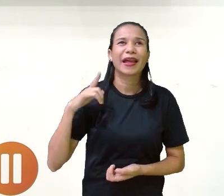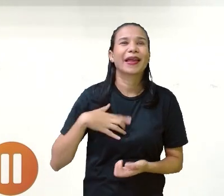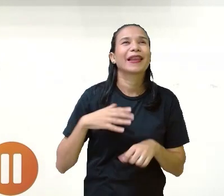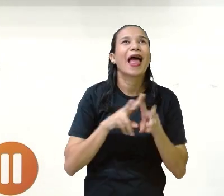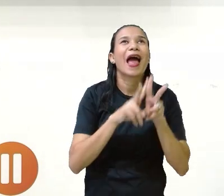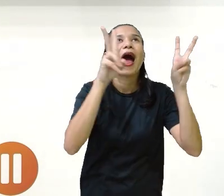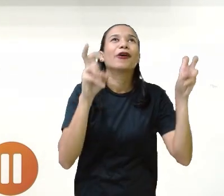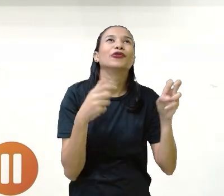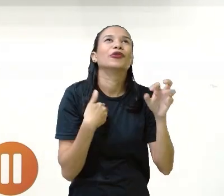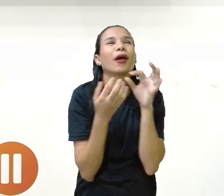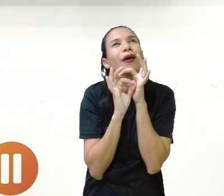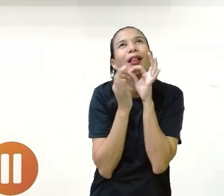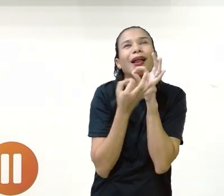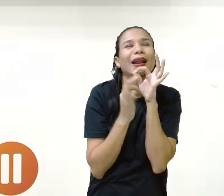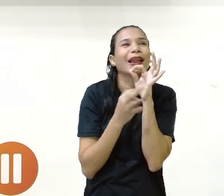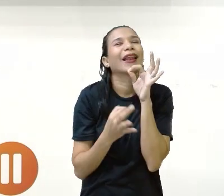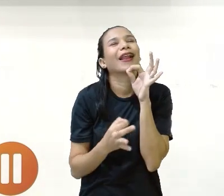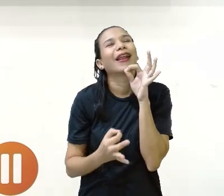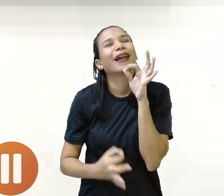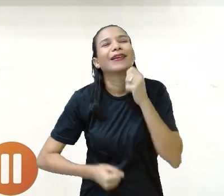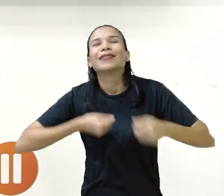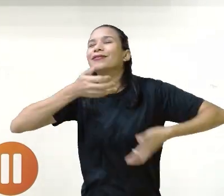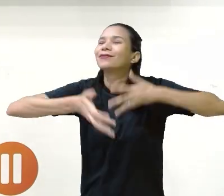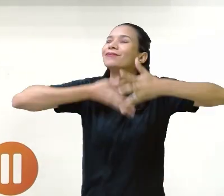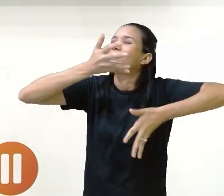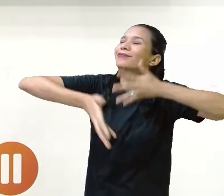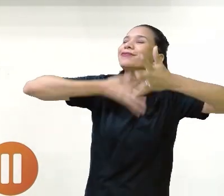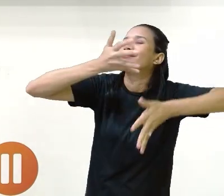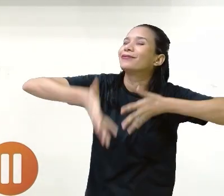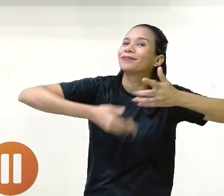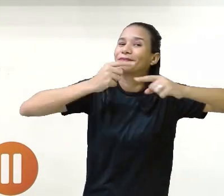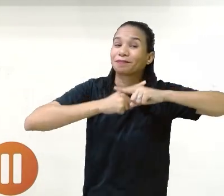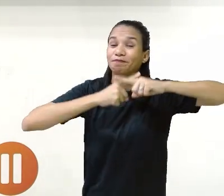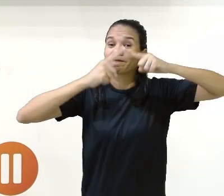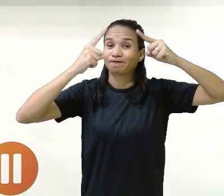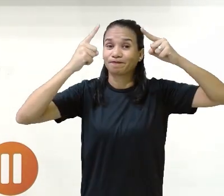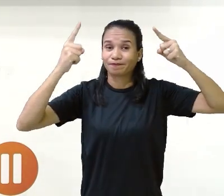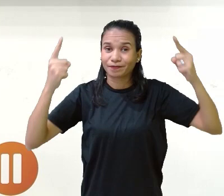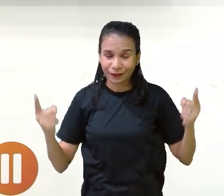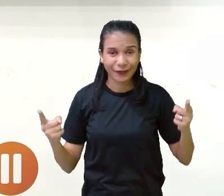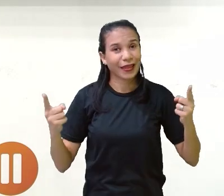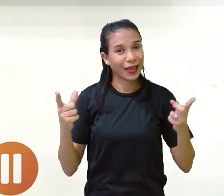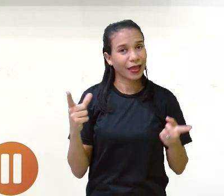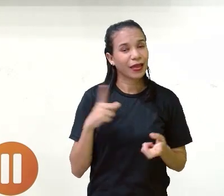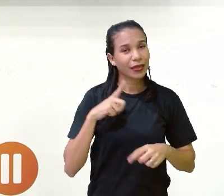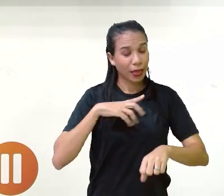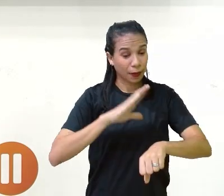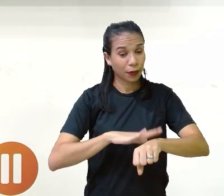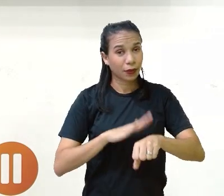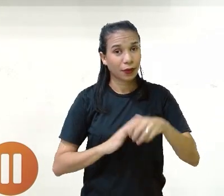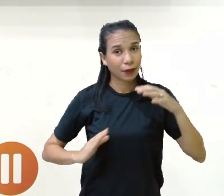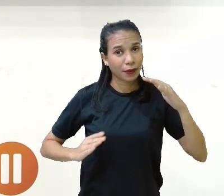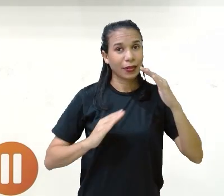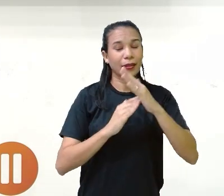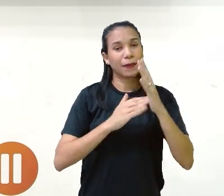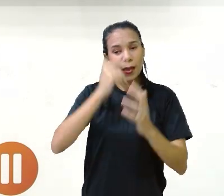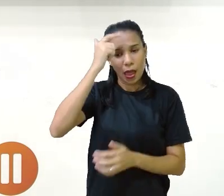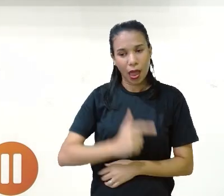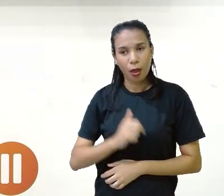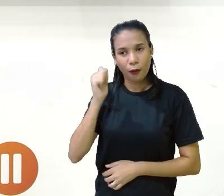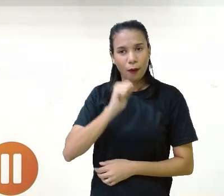até meio-dia dando essa aula para vocês. Mas, mesmo eu sendo